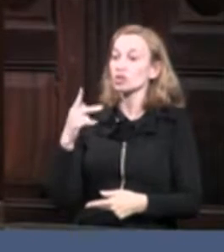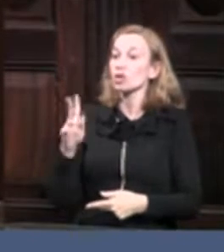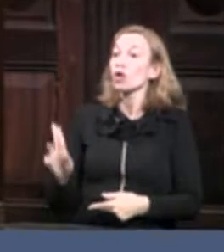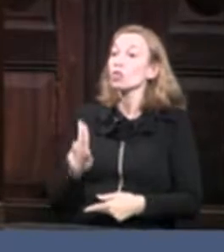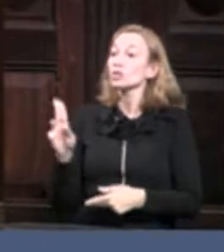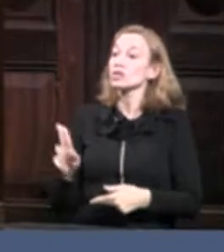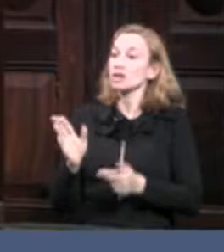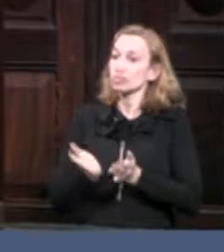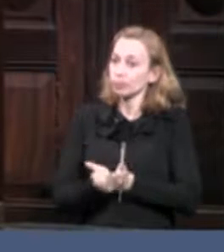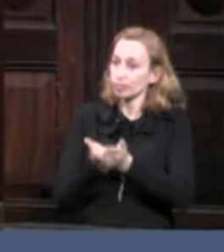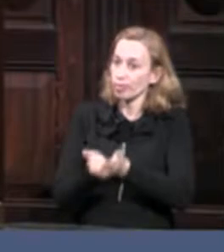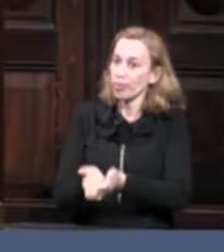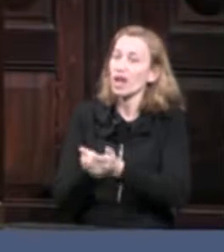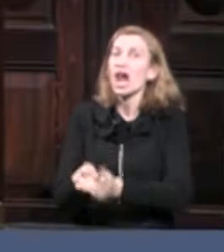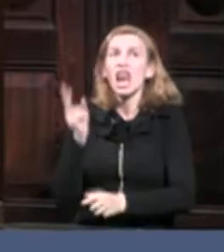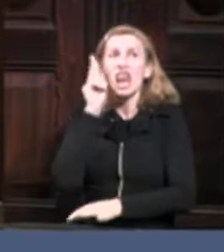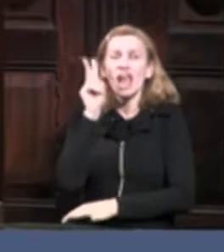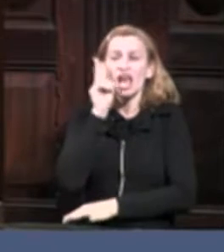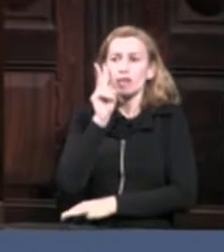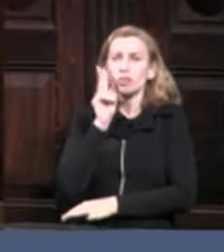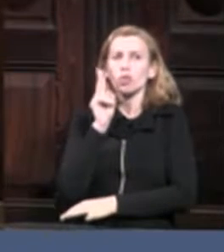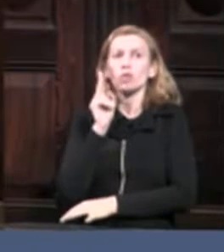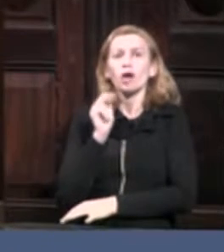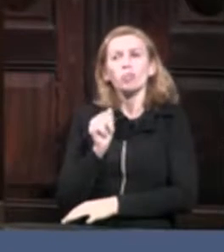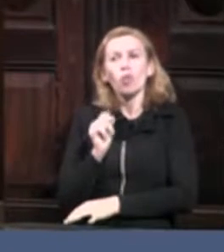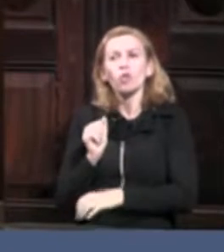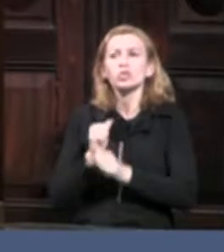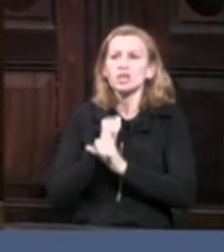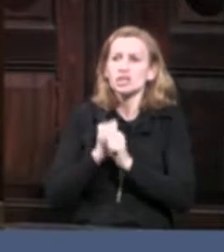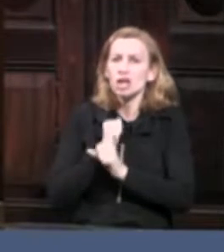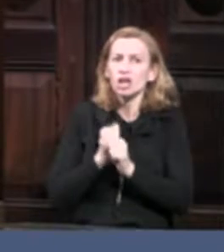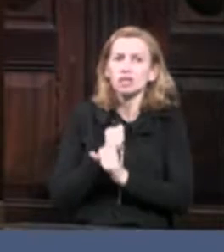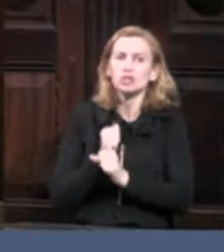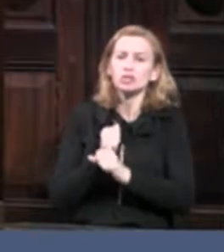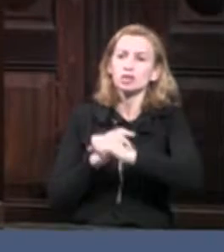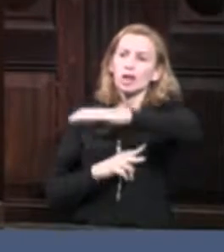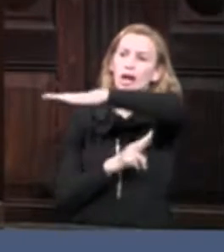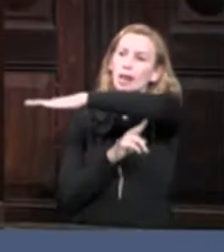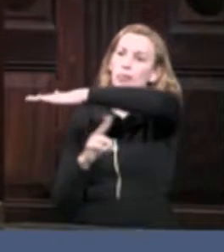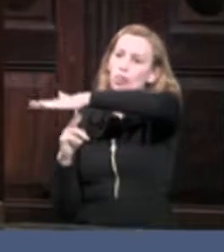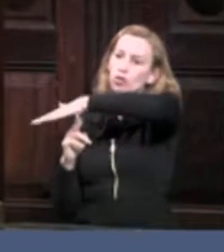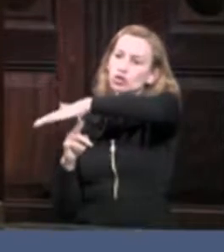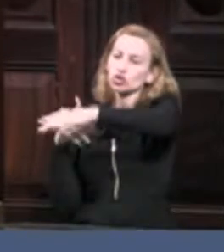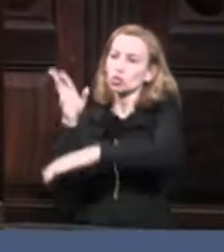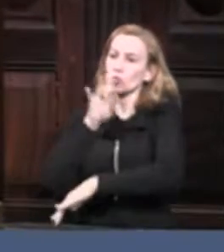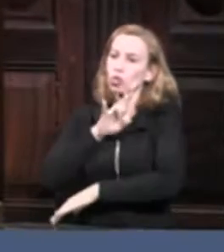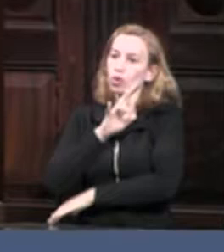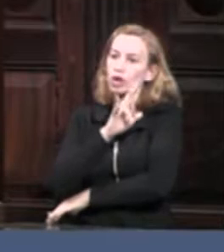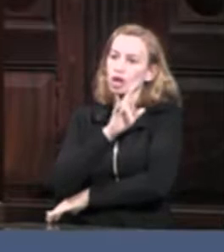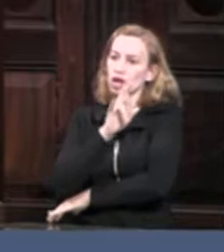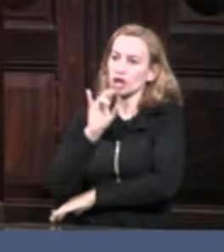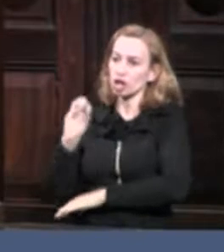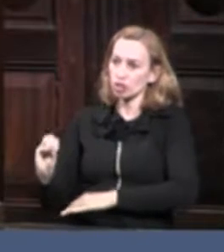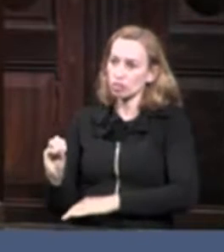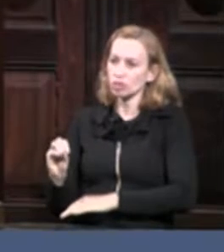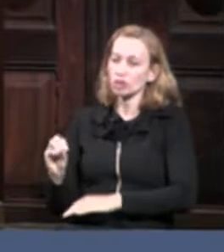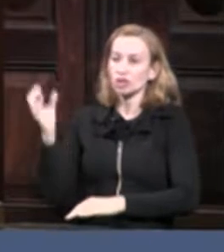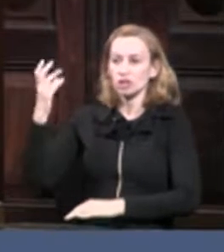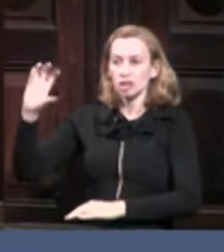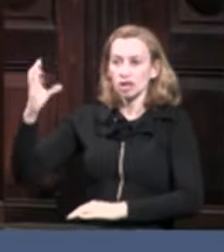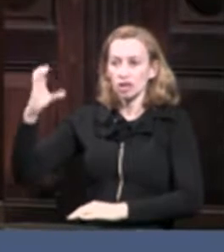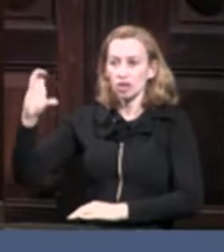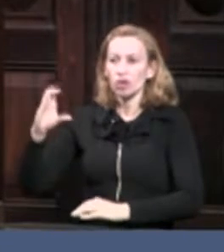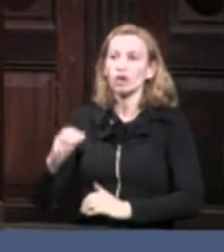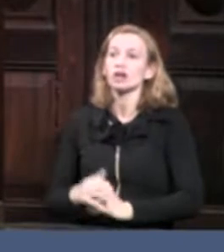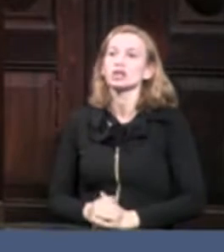poucos anos a Ponte Rio-Niterói passou por um processo de licitação onde o critério de investimento e o critério de